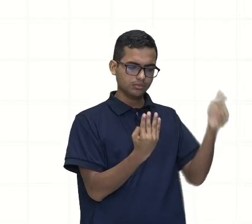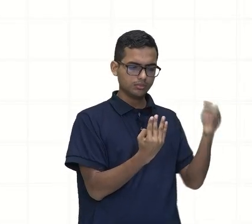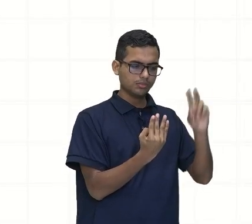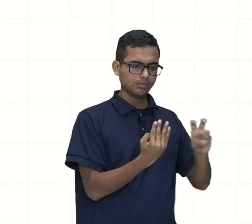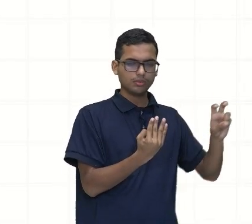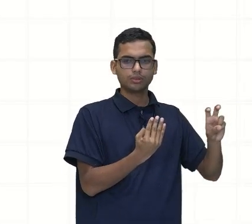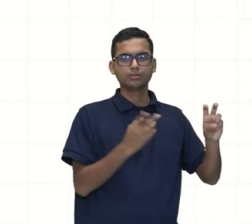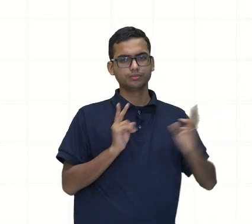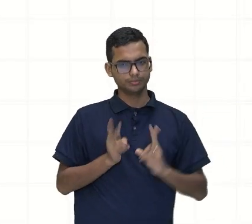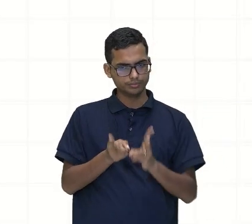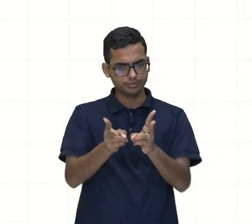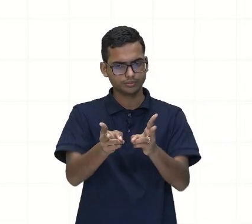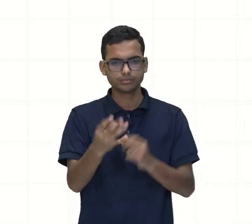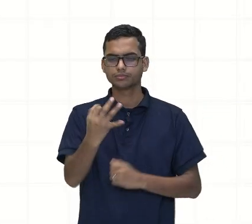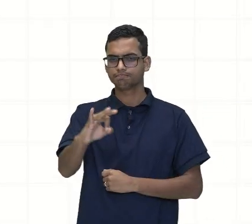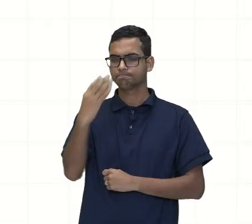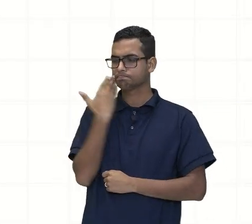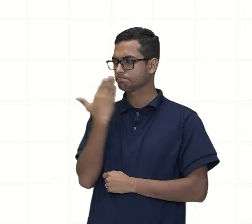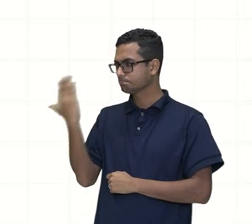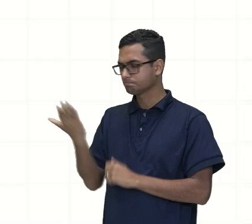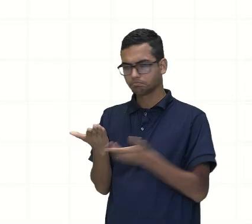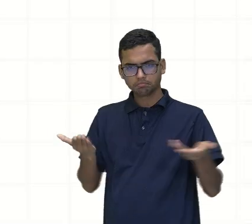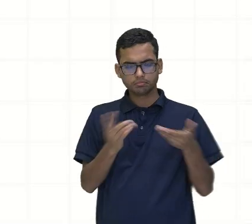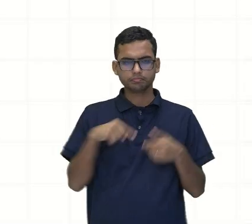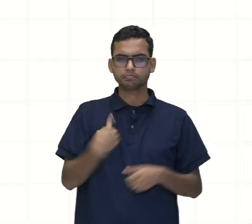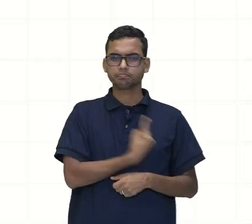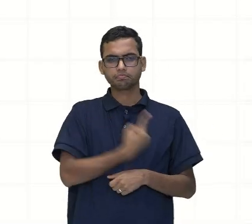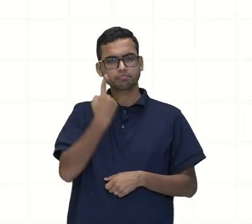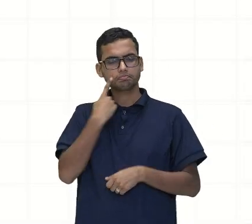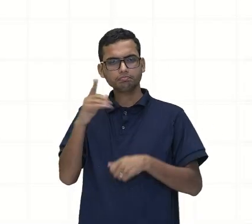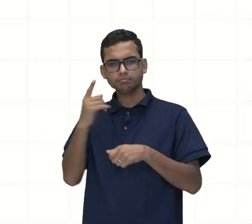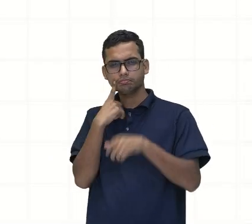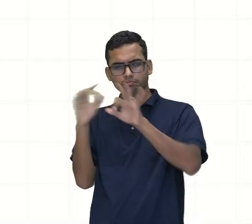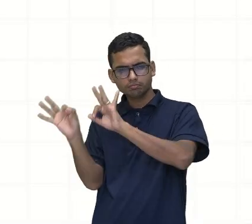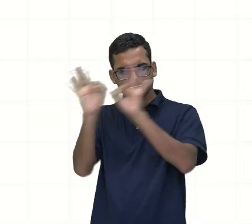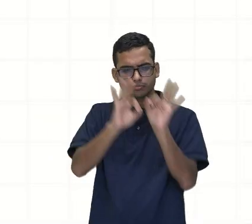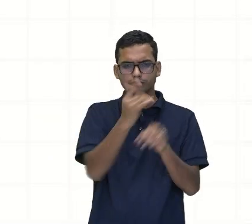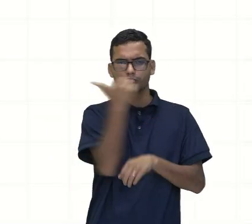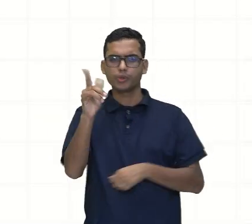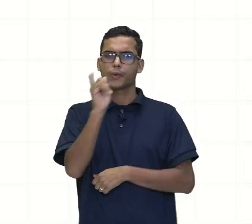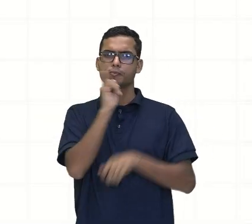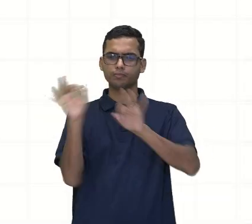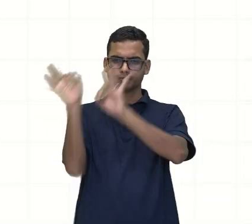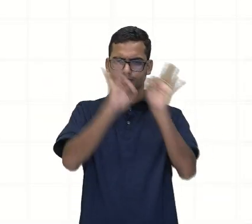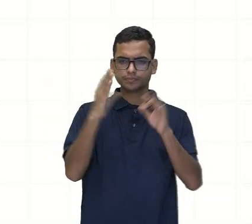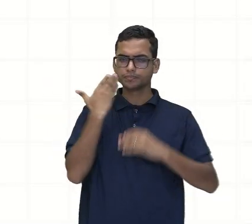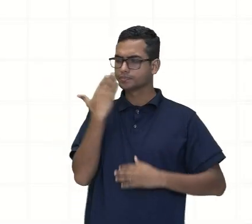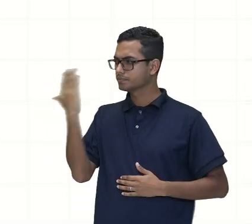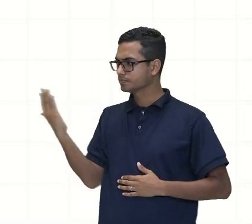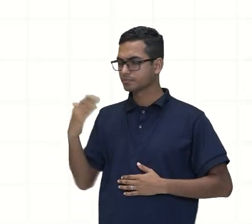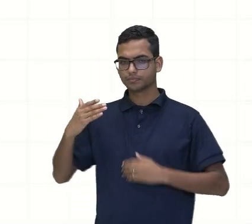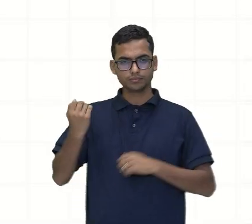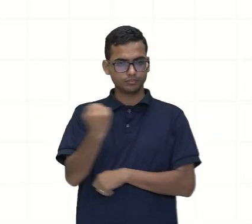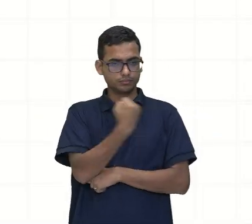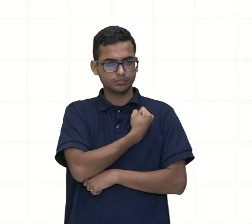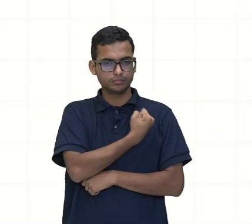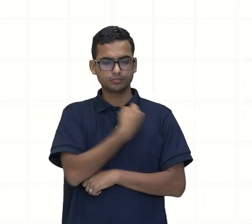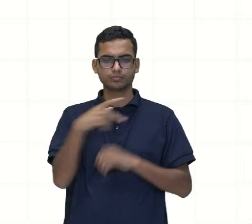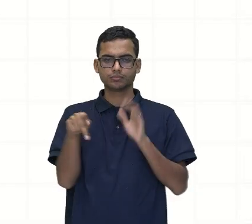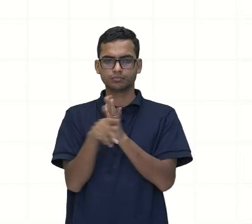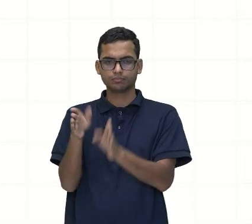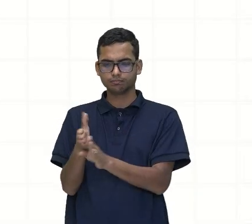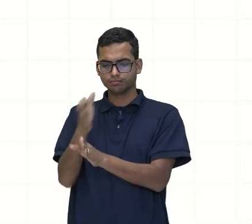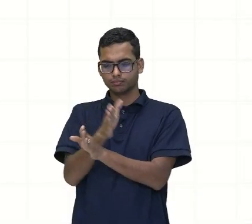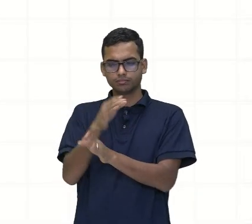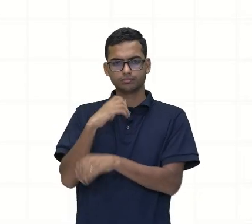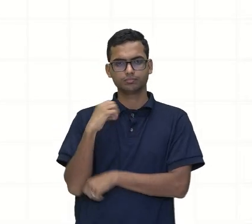diante. Agora a gente vai ver mais exemplos. Olha só, o sucessor do número 3 é o 4.